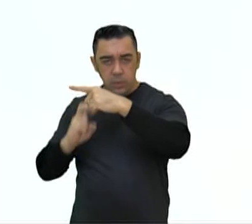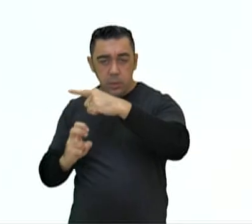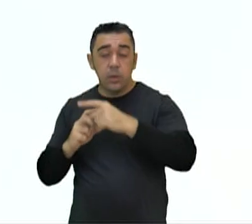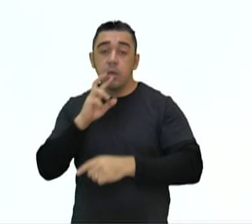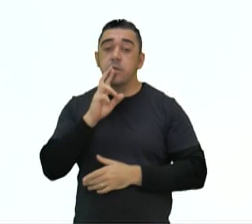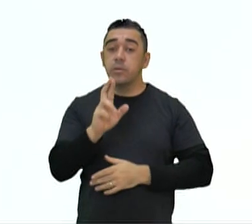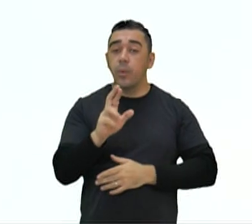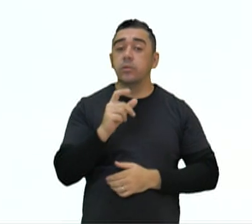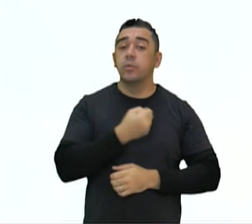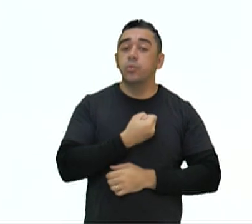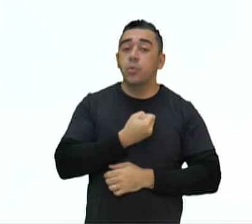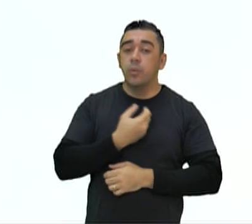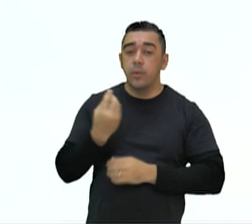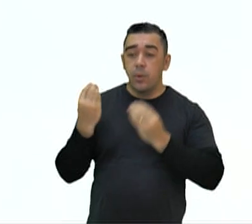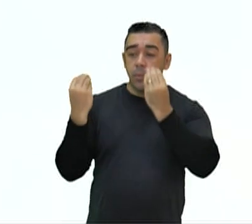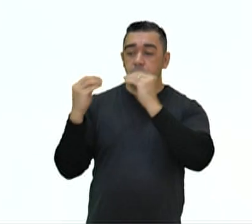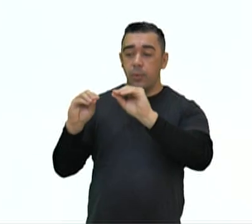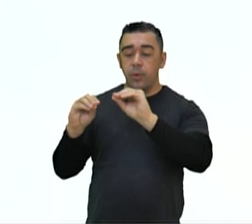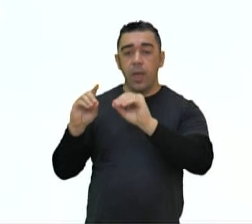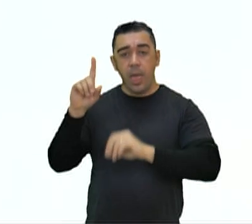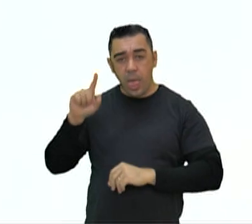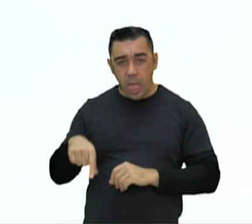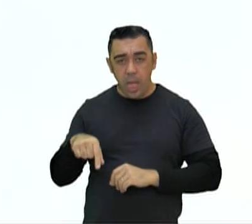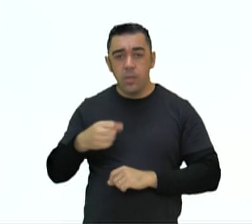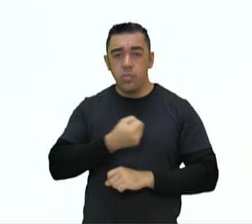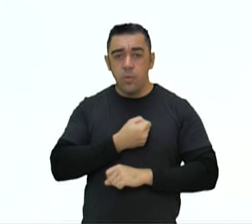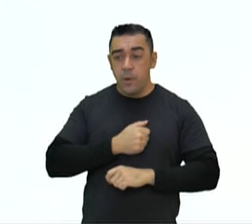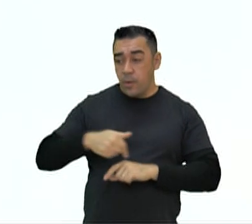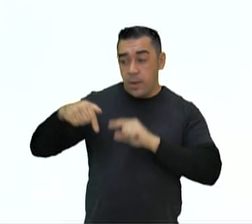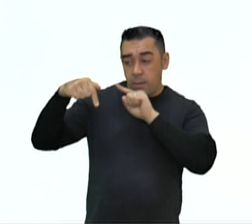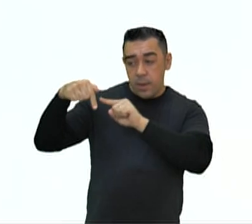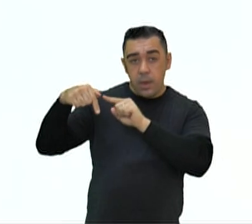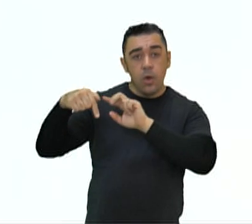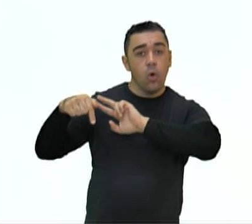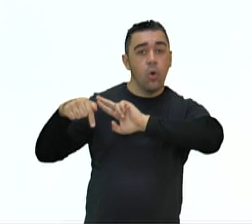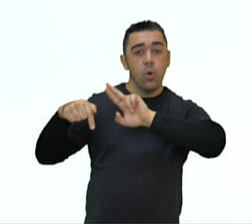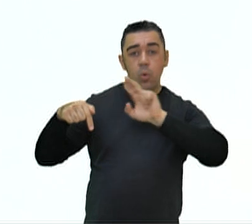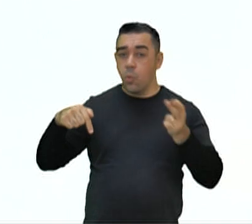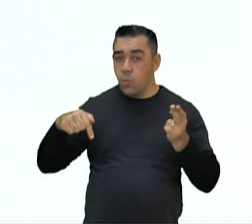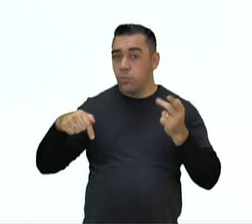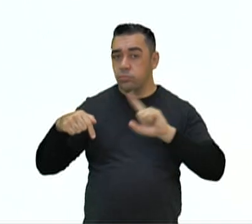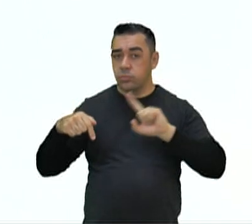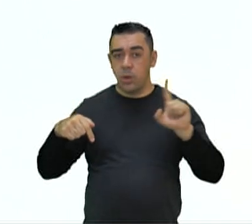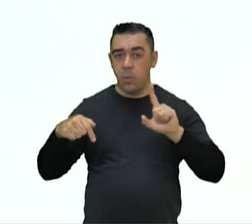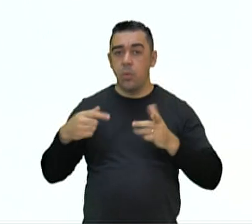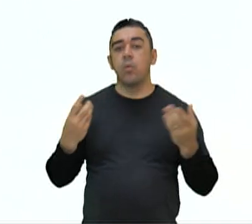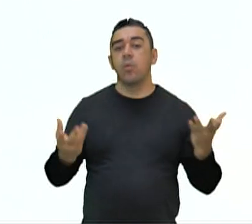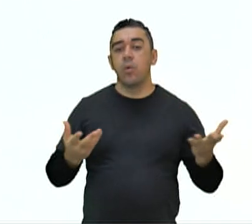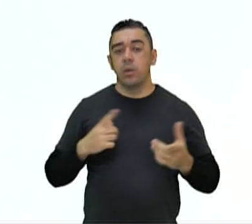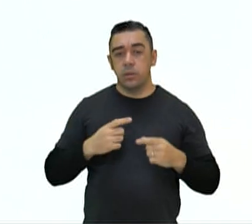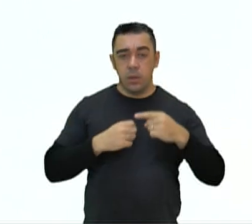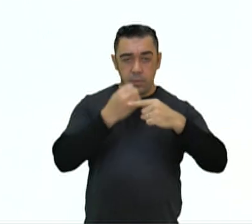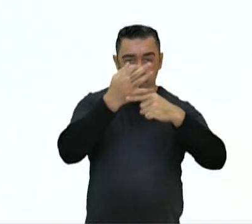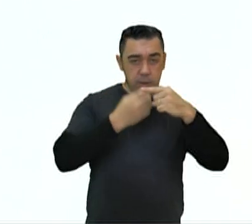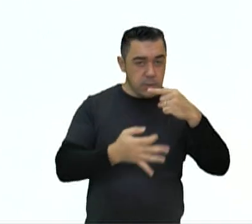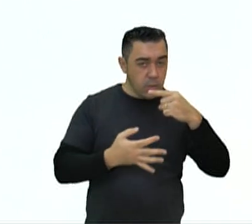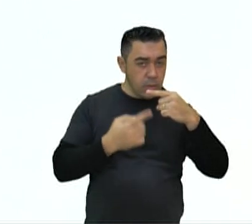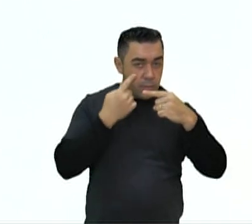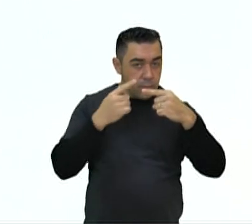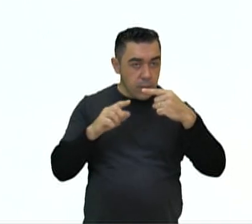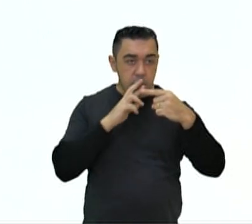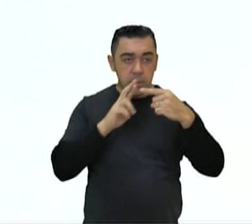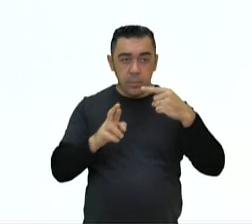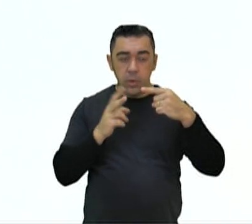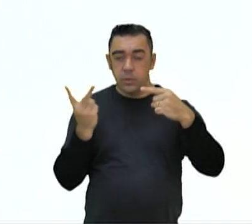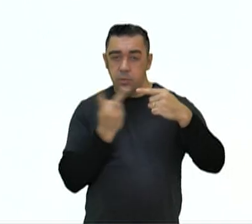será racional ou não. Veja, você tem as duas frações, informe se o resultado da